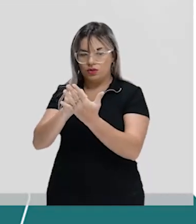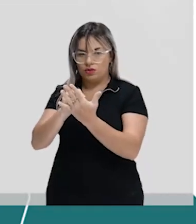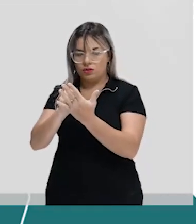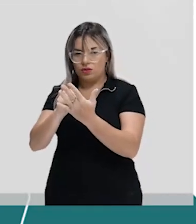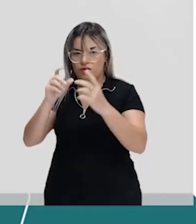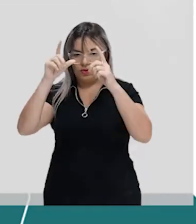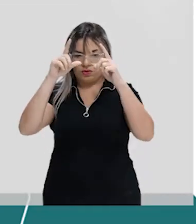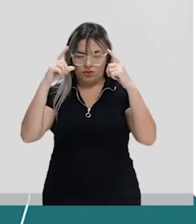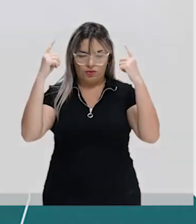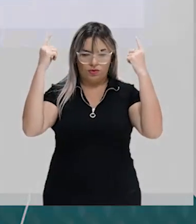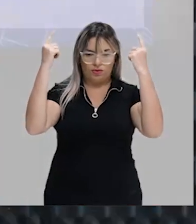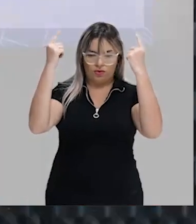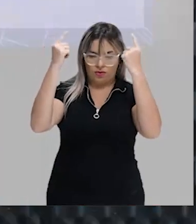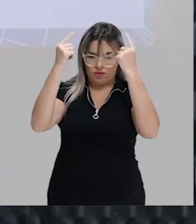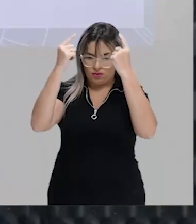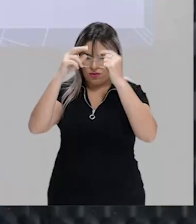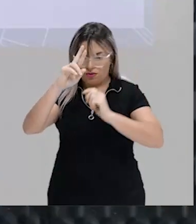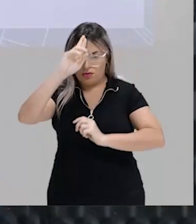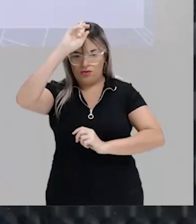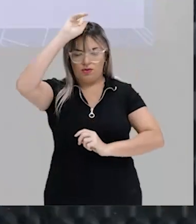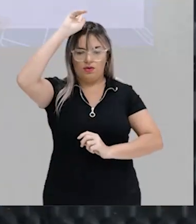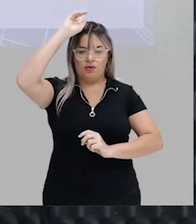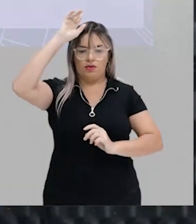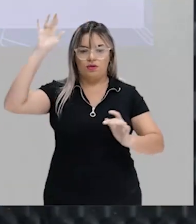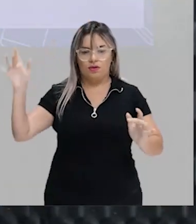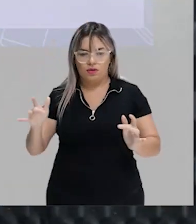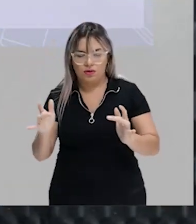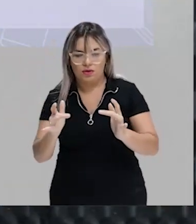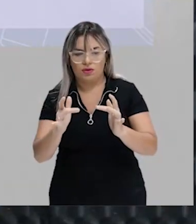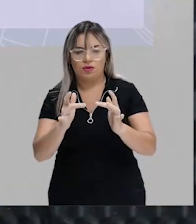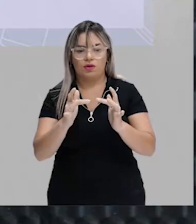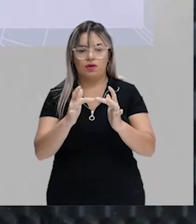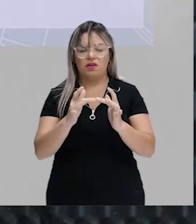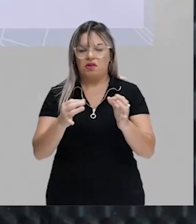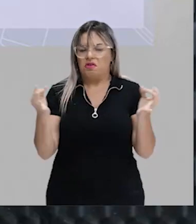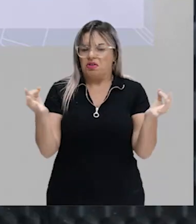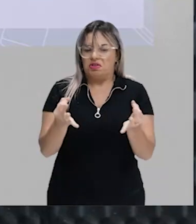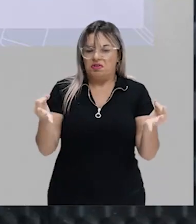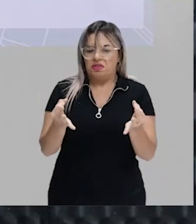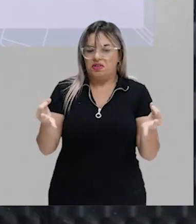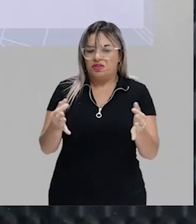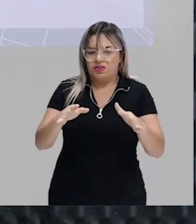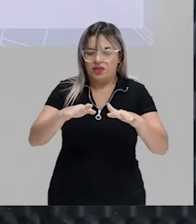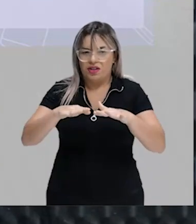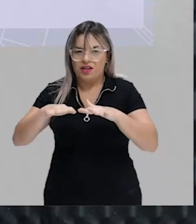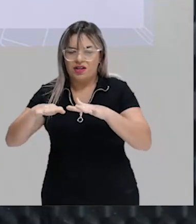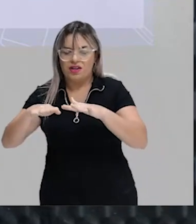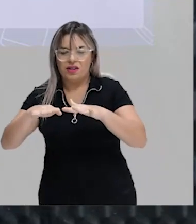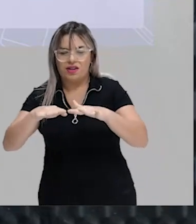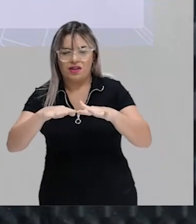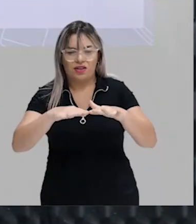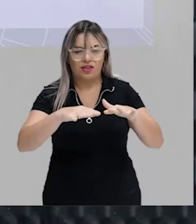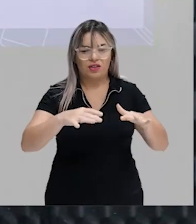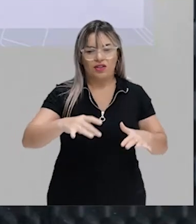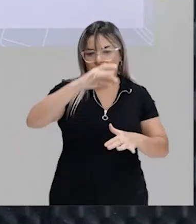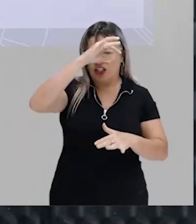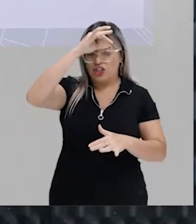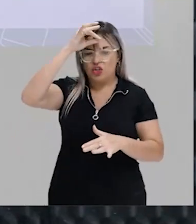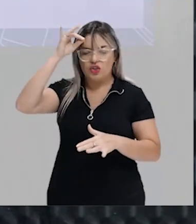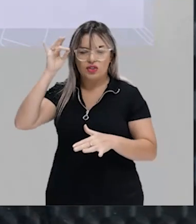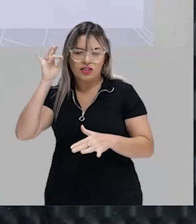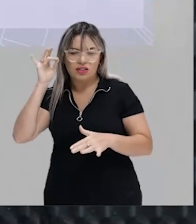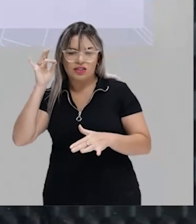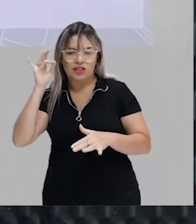pela perfeição, pelo equilíbrio, pureza das formas, rigor, tá? Rigidez, no sentido não